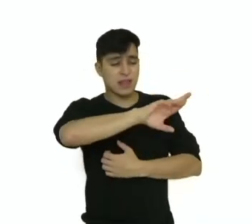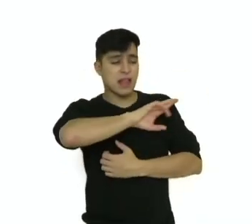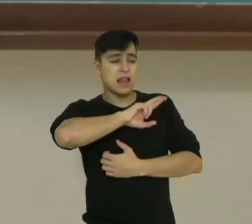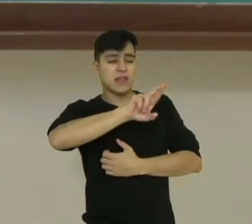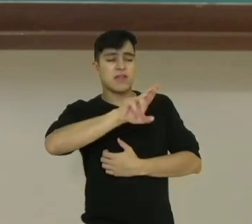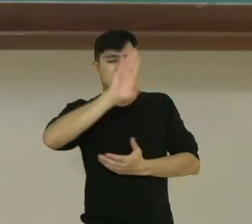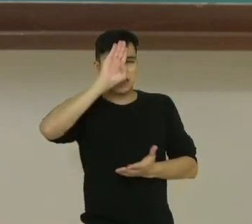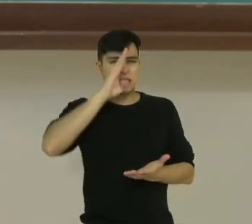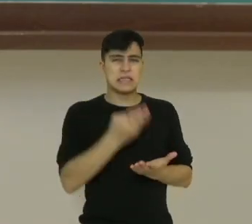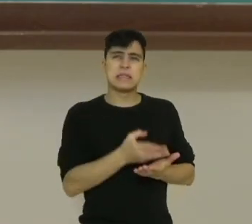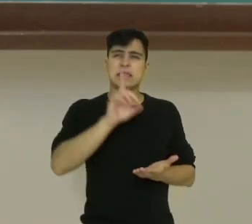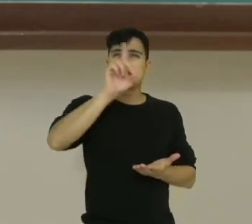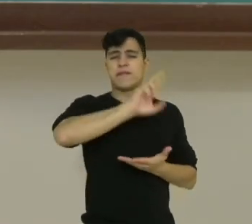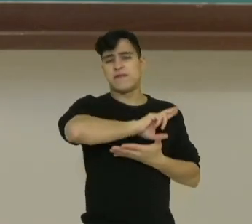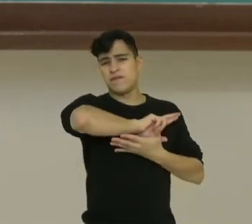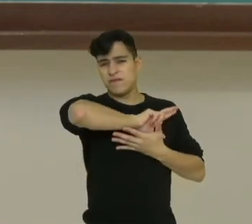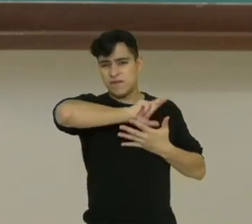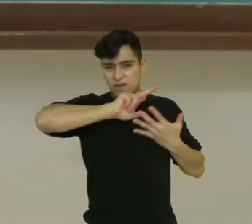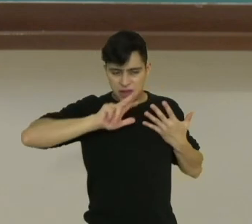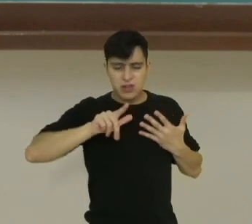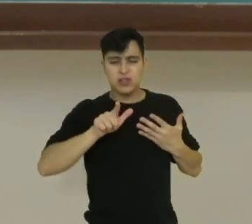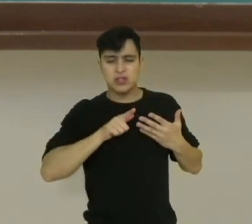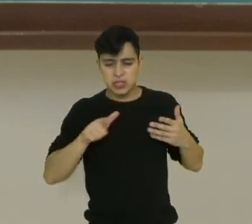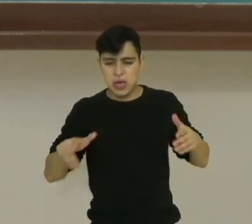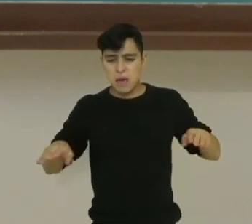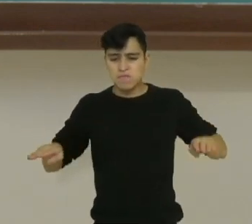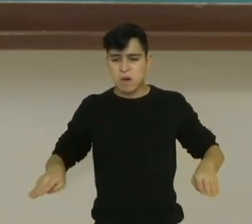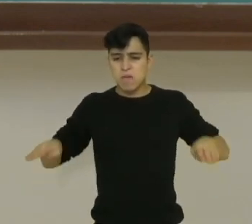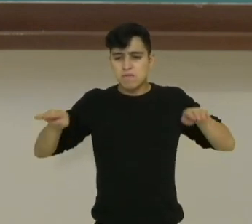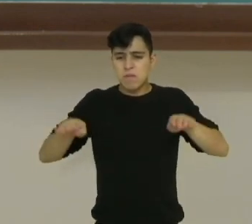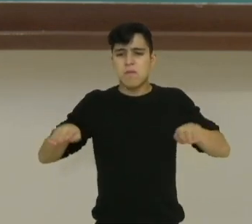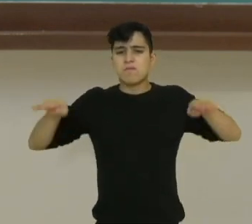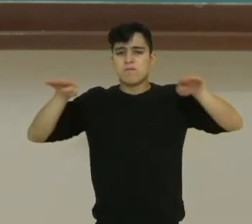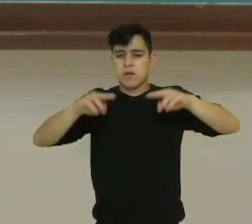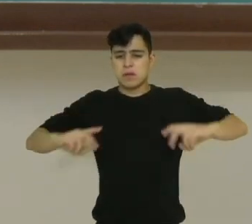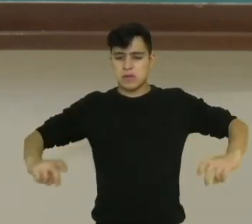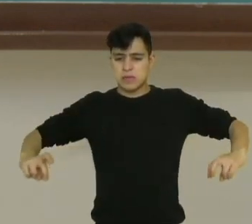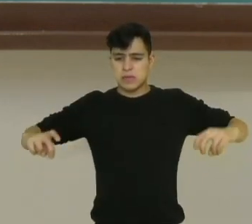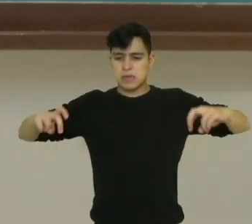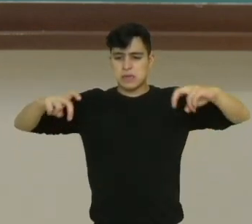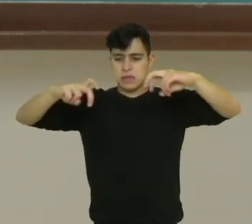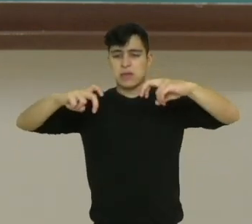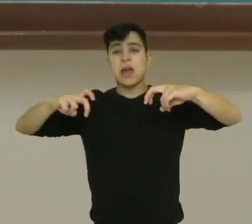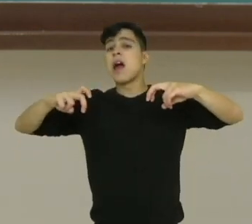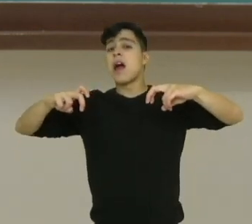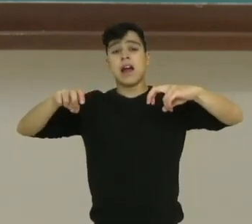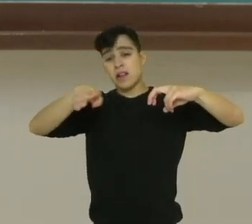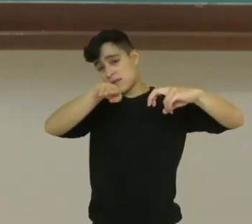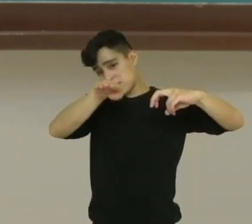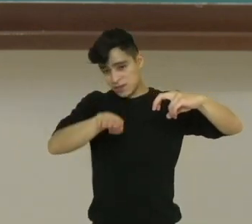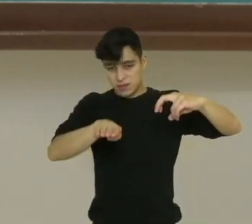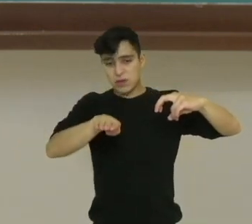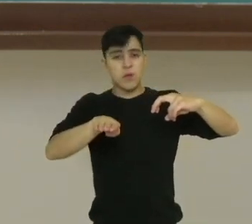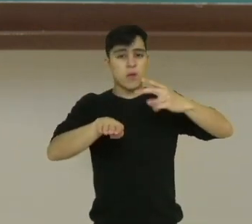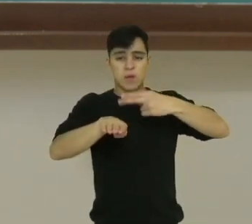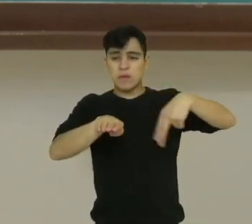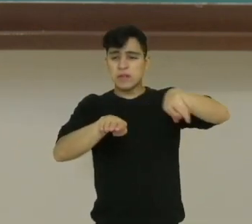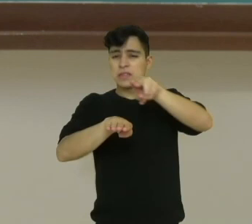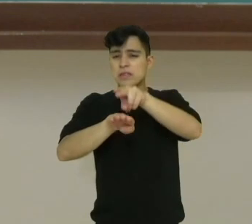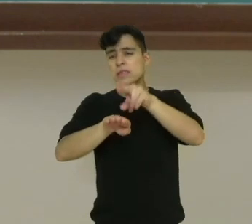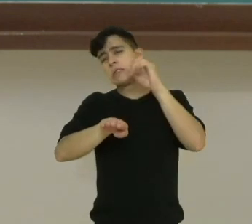então eles tinham os templos, construíam as suas pirâmides, onde ali, como templo, eram